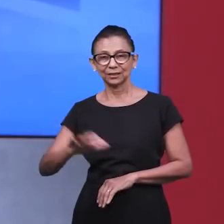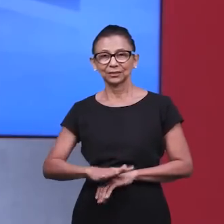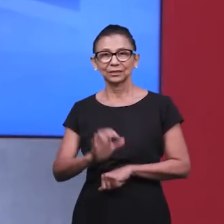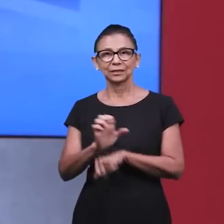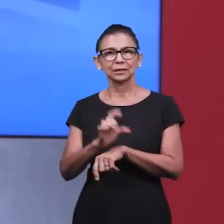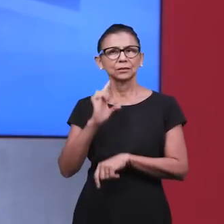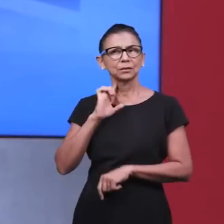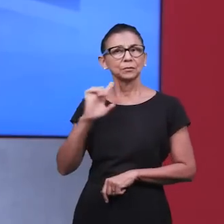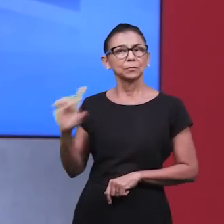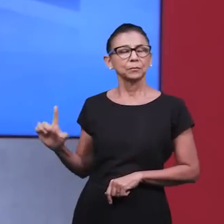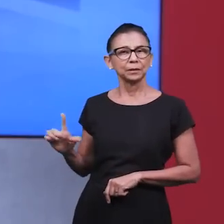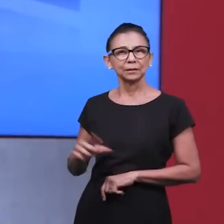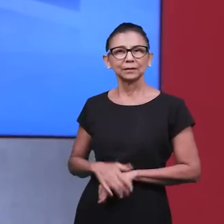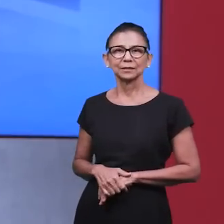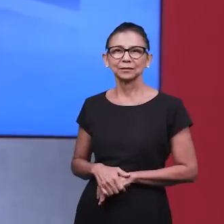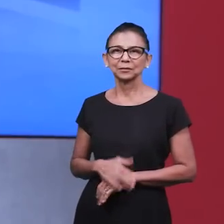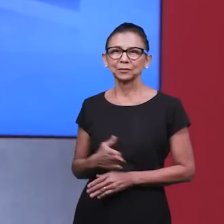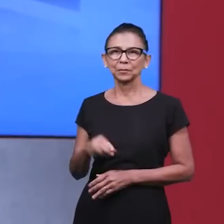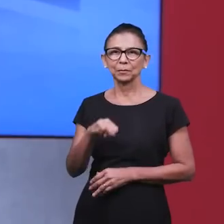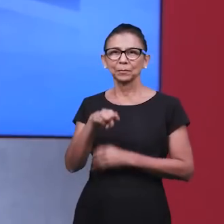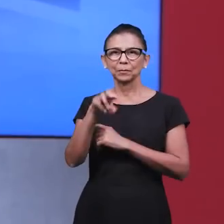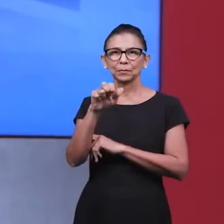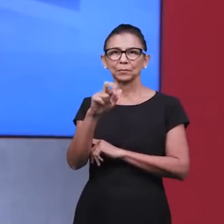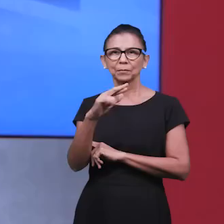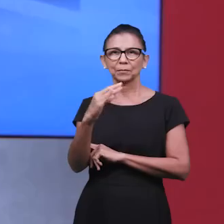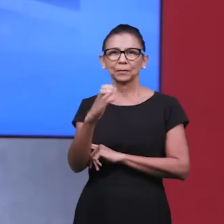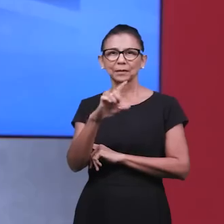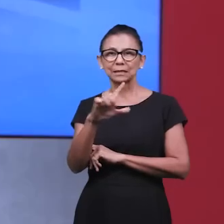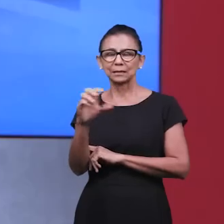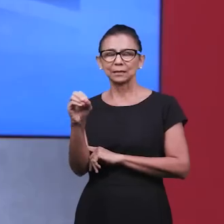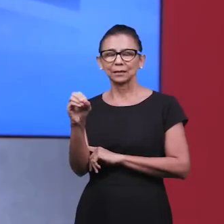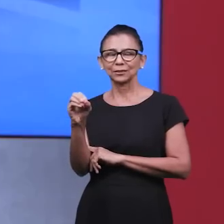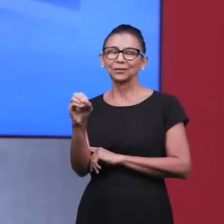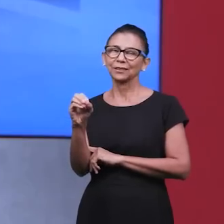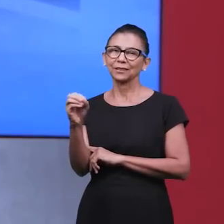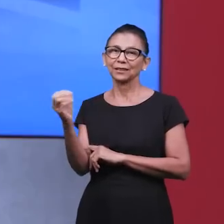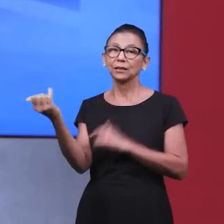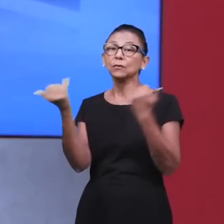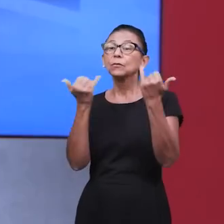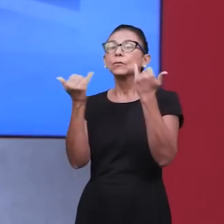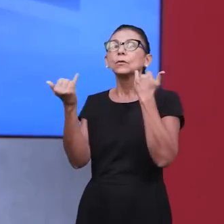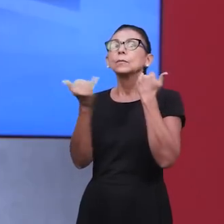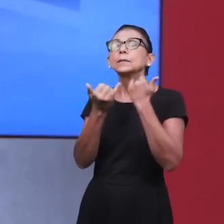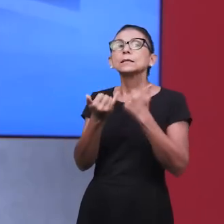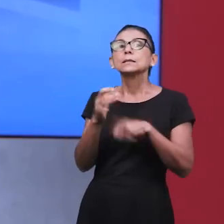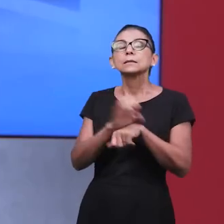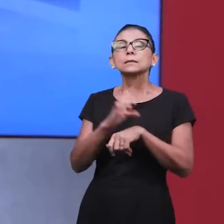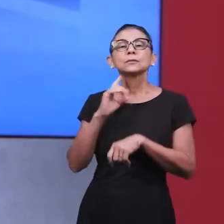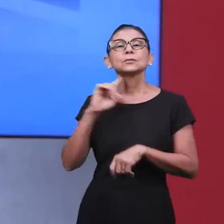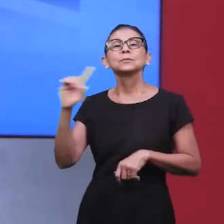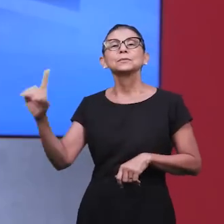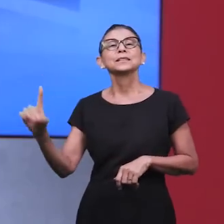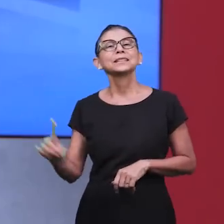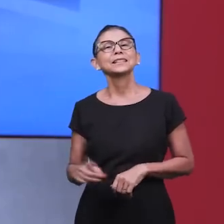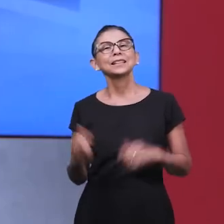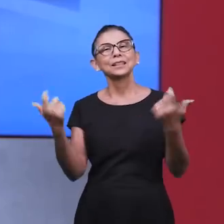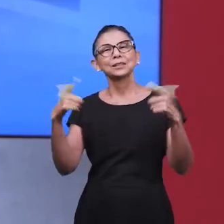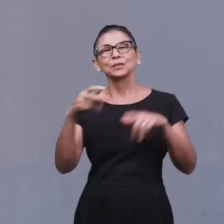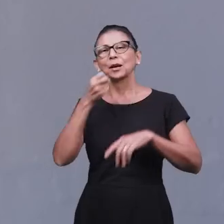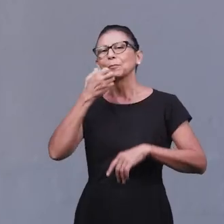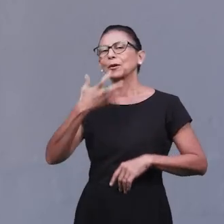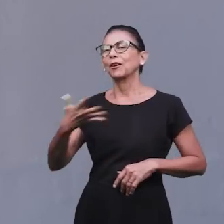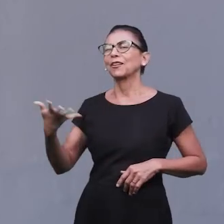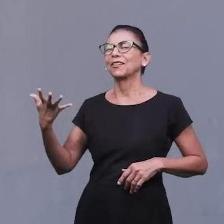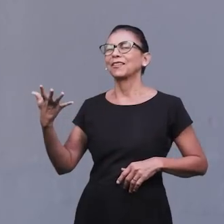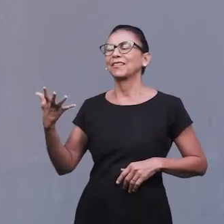Minas Gerais, com nosso amado irmão Marcelo Rosa. Marcelo, conta pra gente as notícias de Minas Gerais. Ô, terra boa!